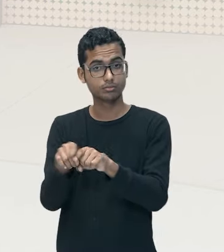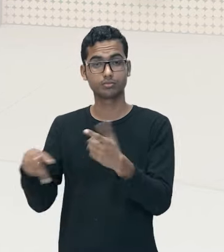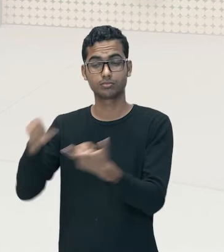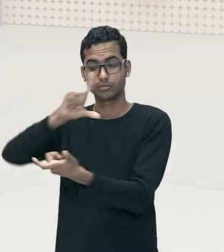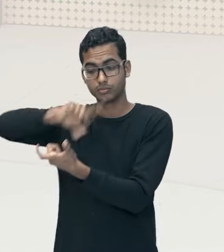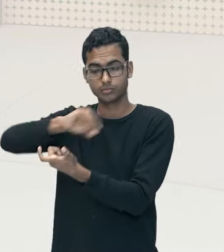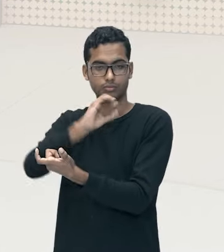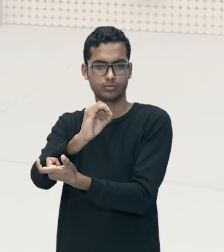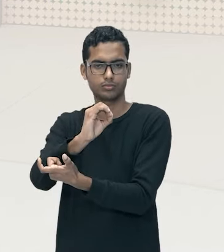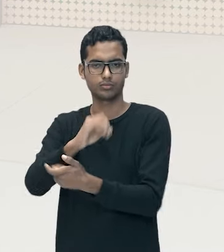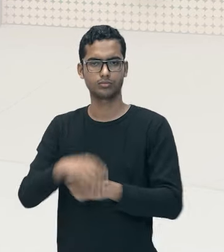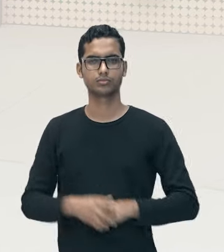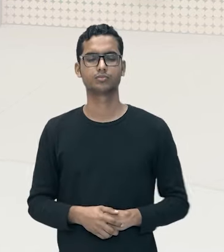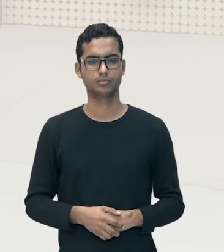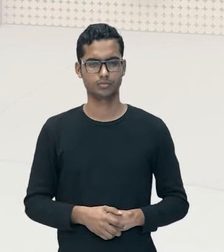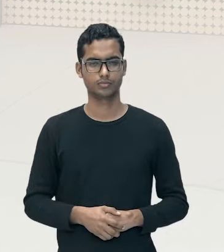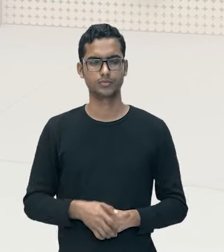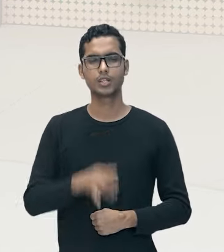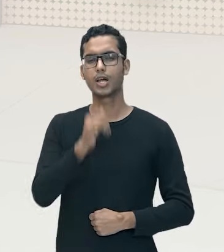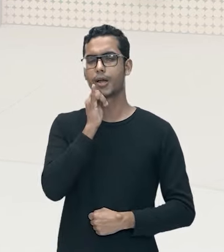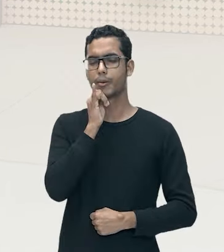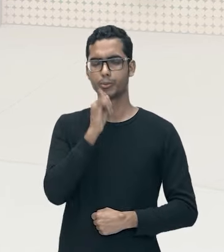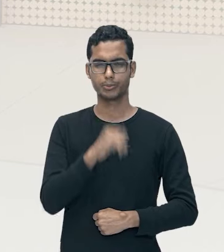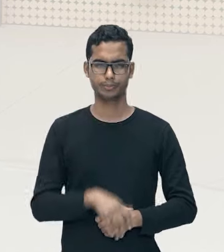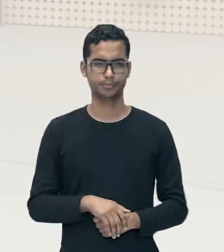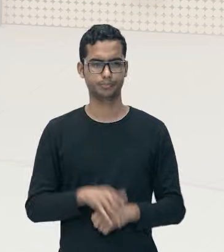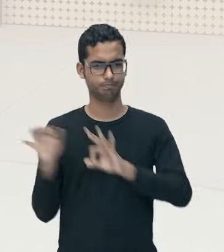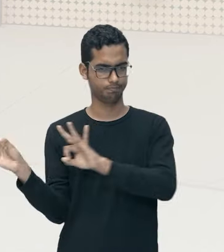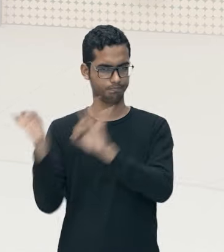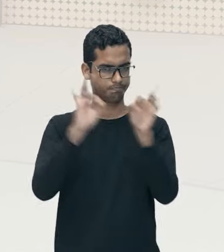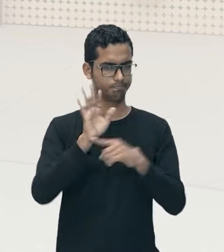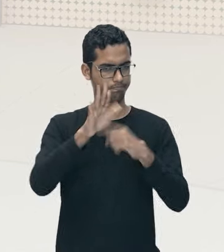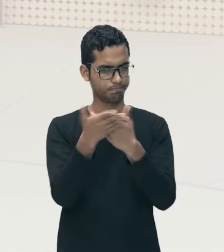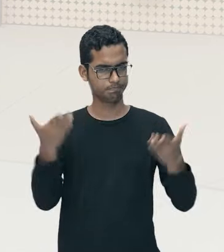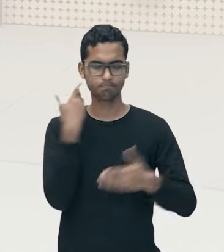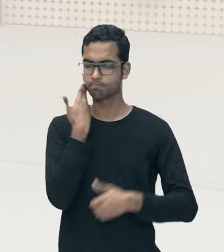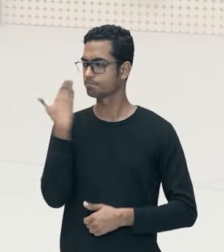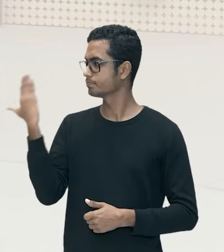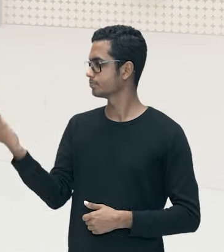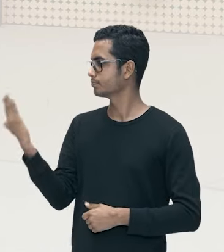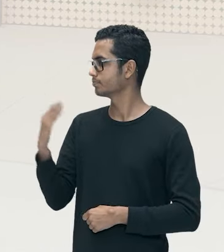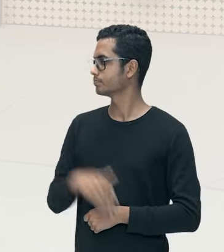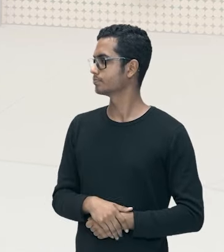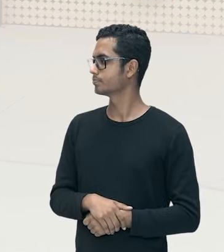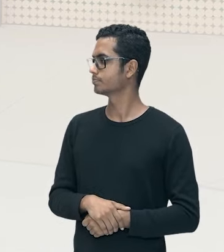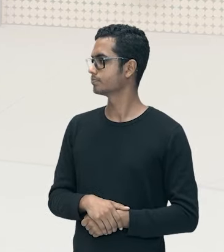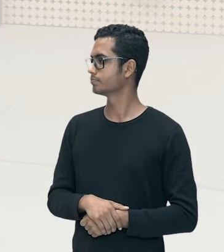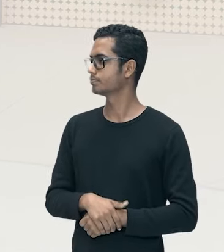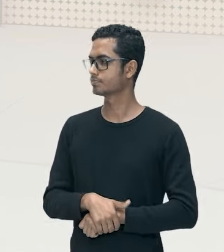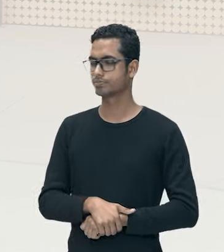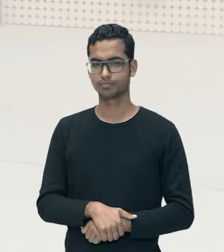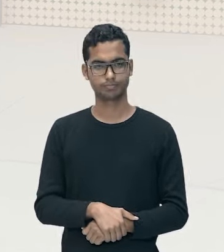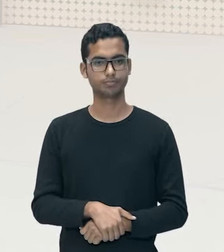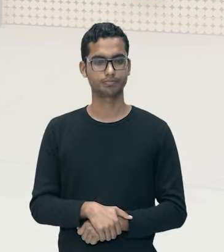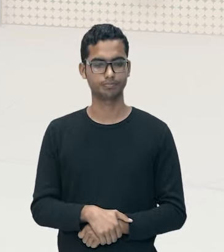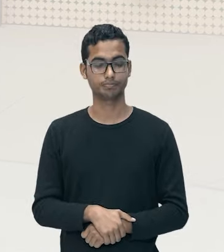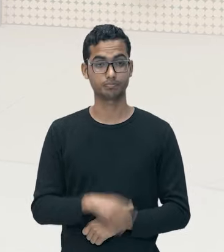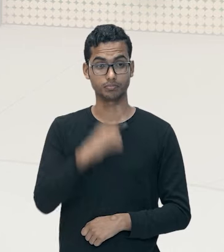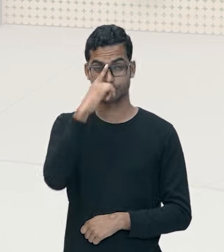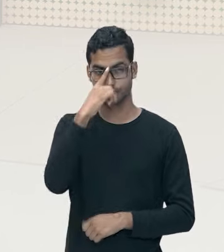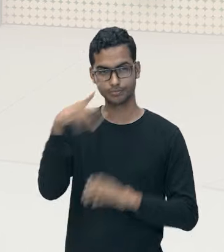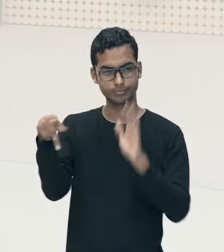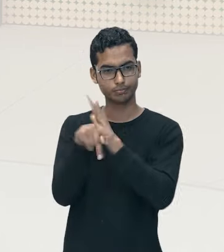exemplo olha só no exemplo que eu trouxe para vocês né trouxe essa cadeia carbônica tá